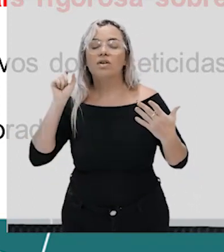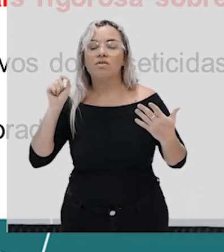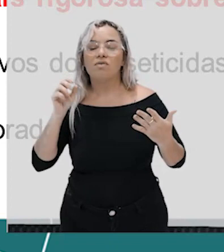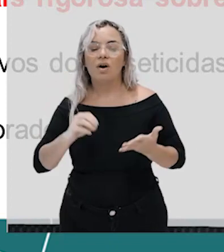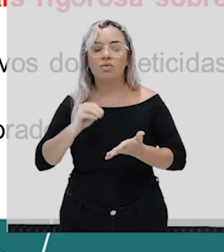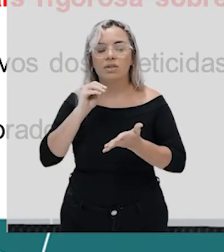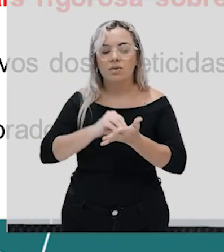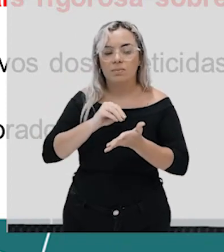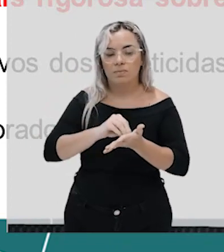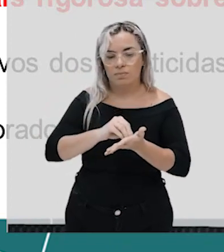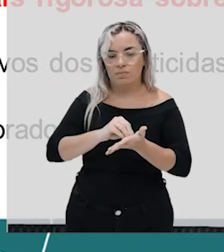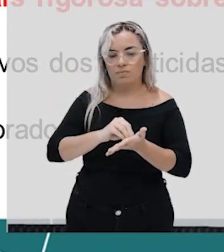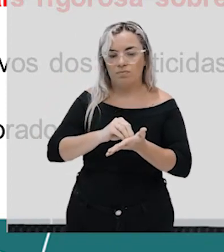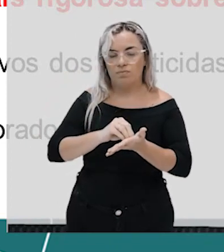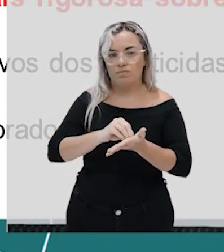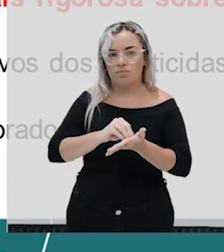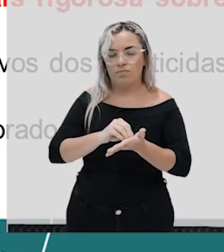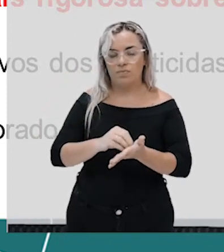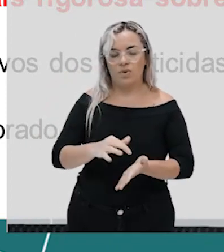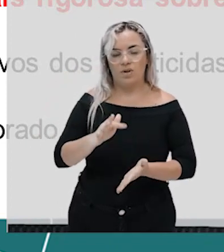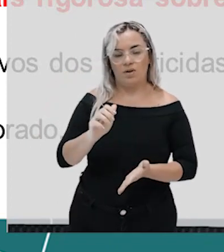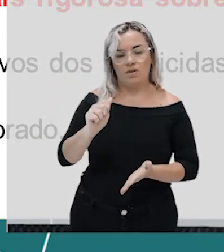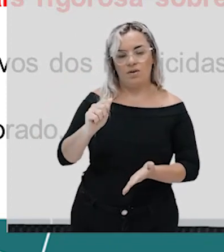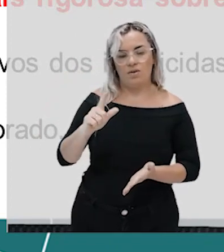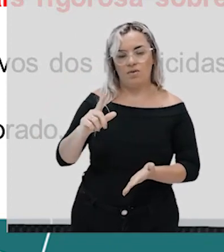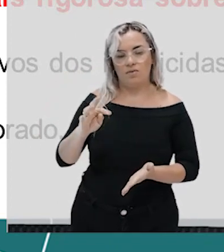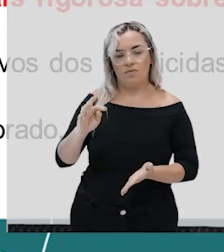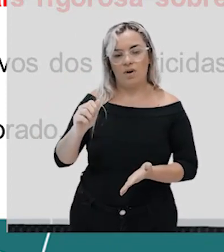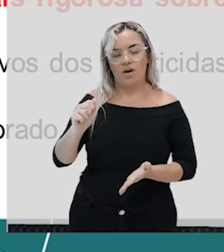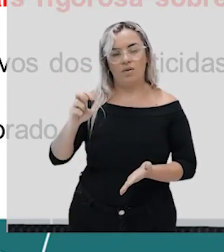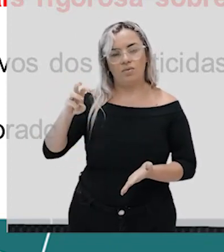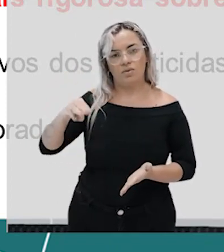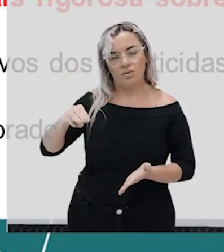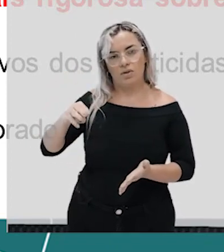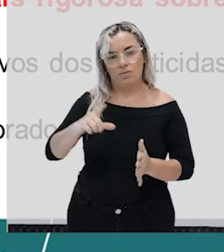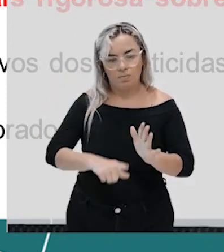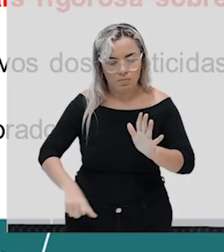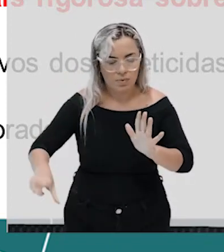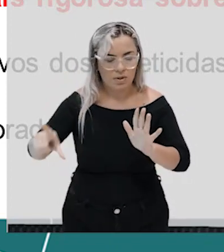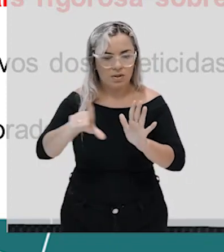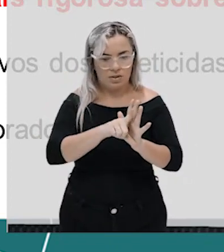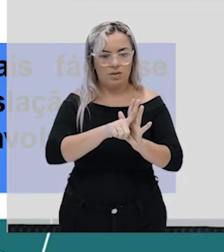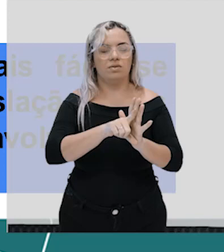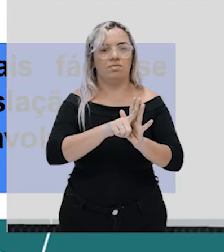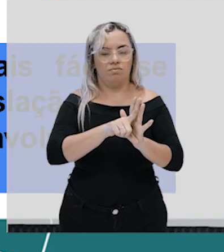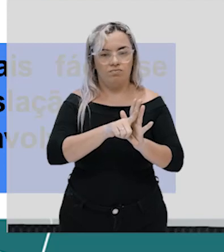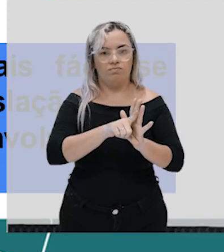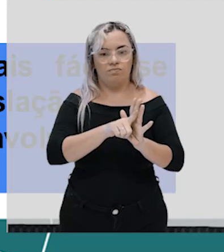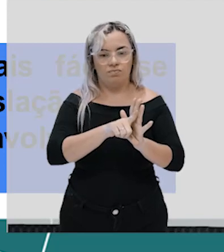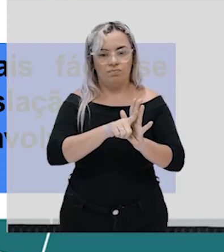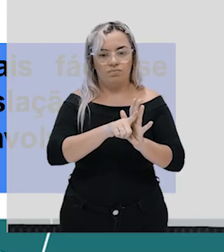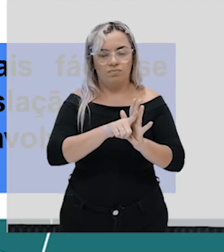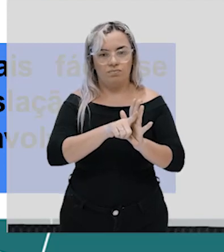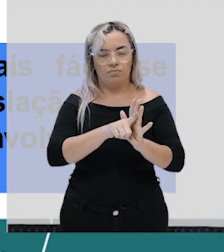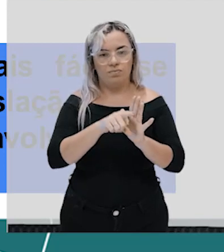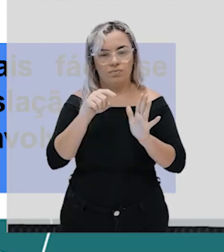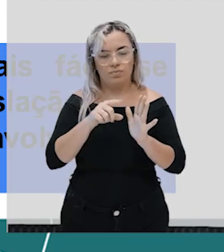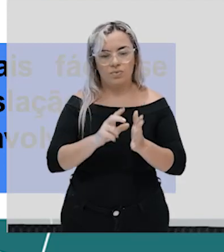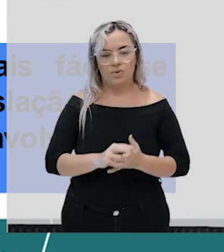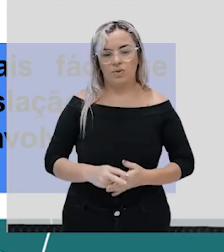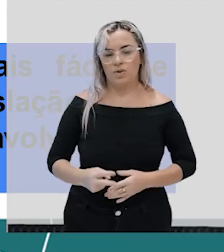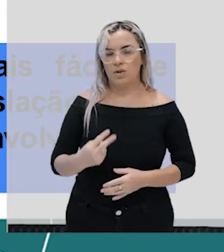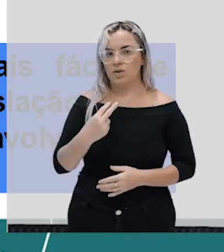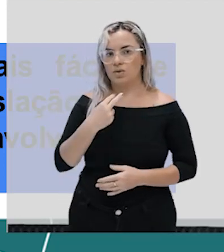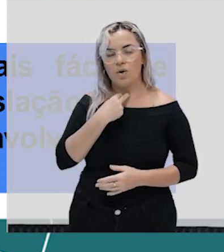ó. Faltam uma legislação. Viram aí? Olha só. Não